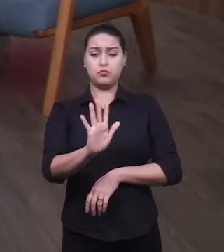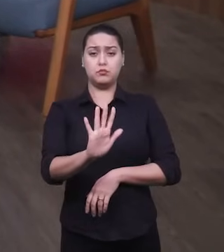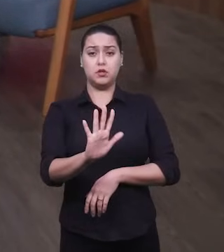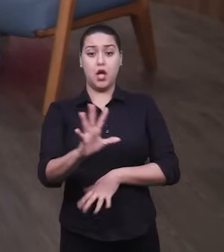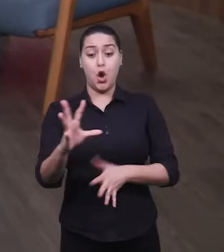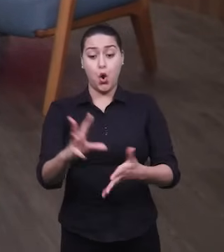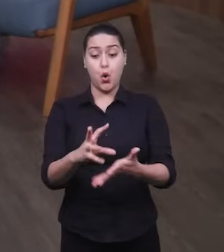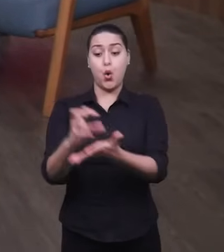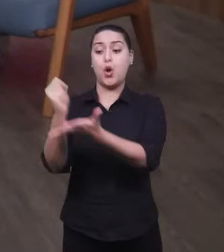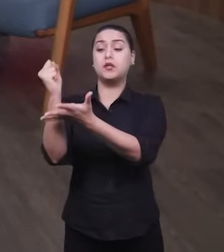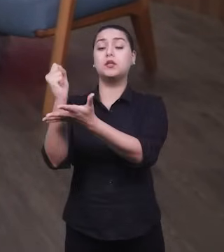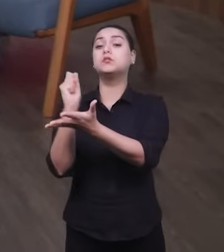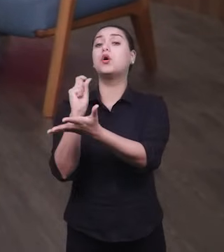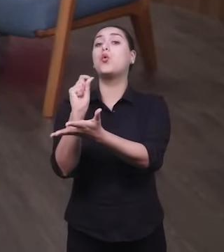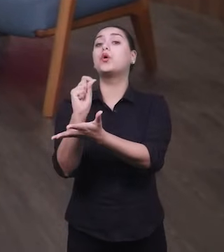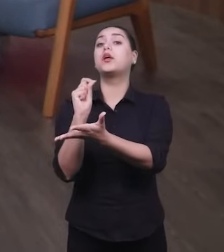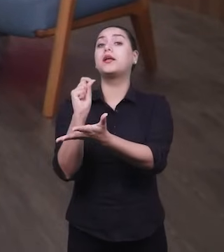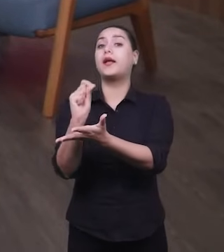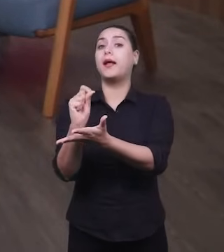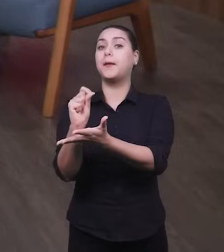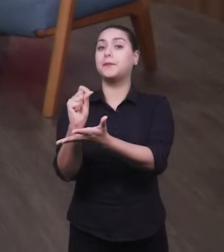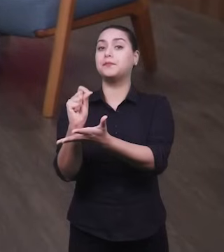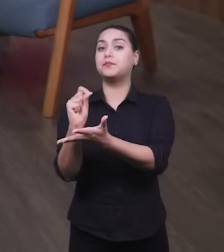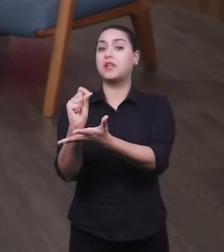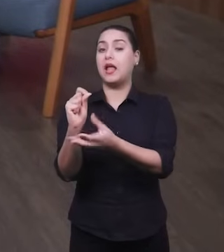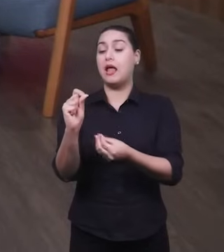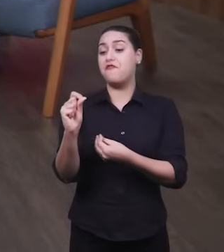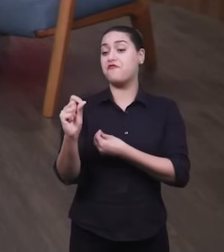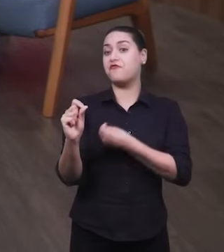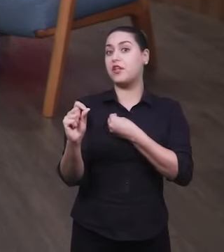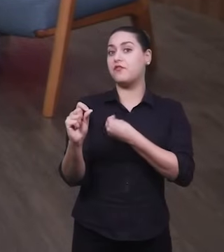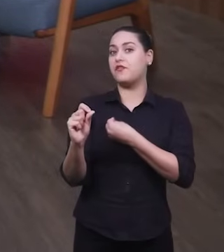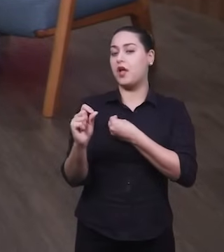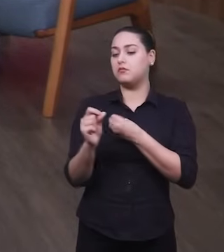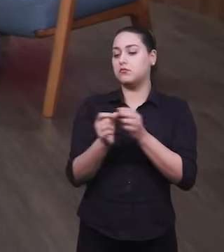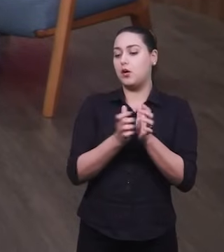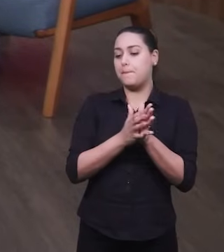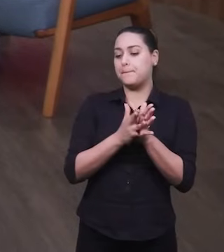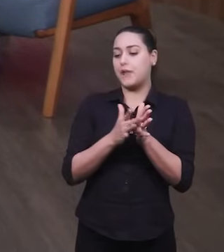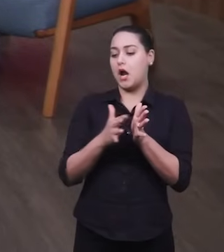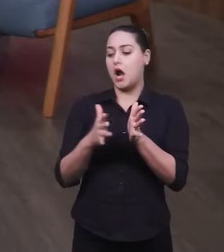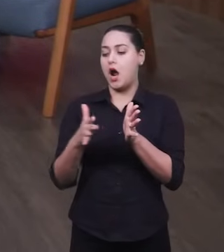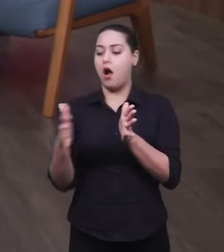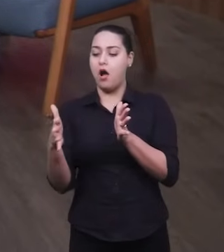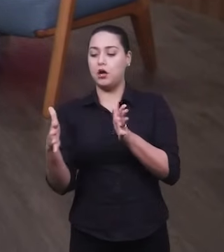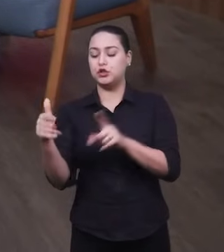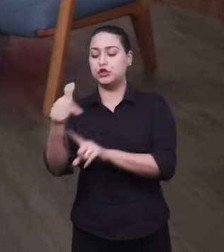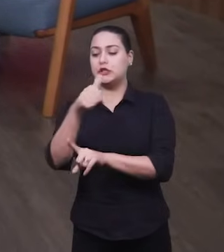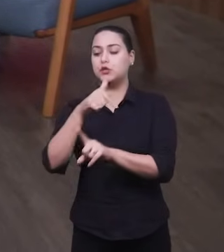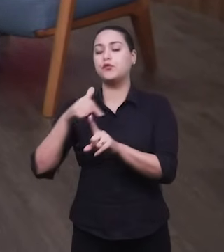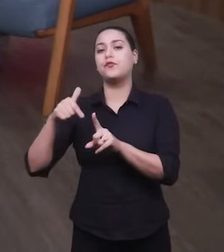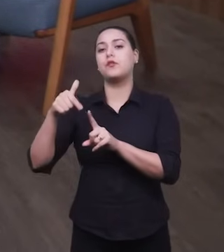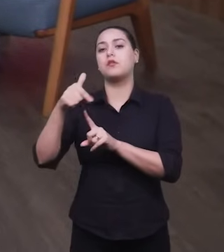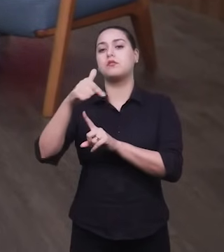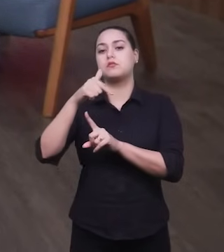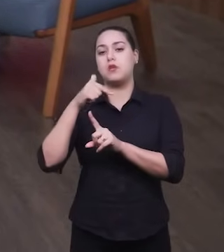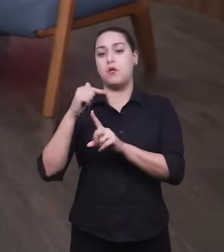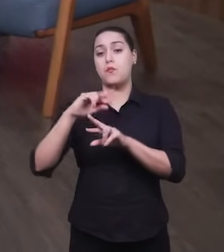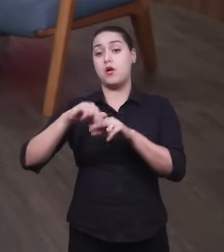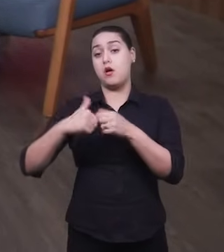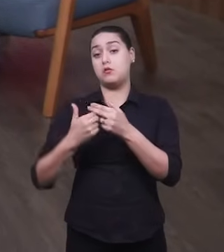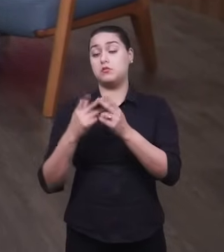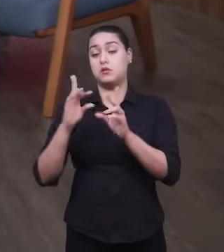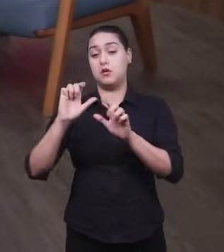vai ser colhido pelo Senhor é aquele que está vivendo no processo de santificação